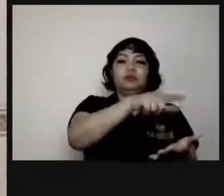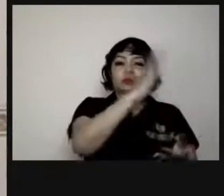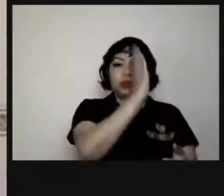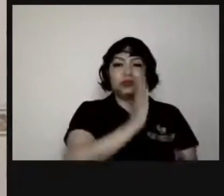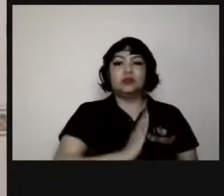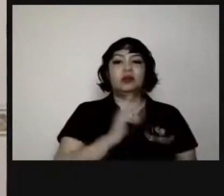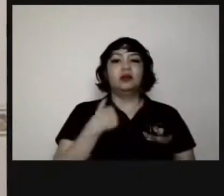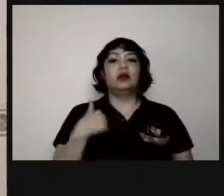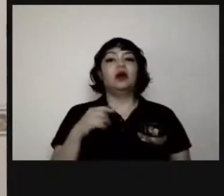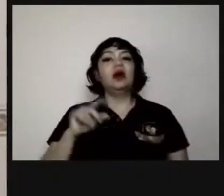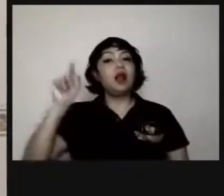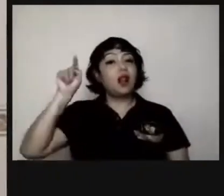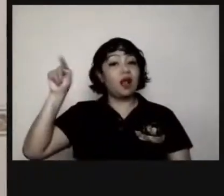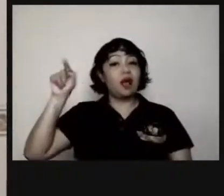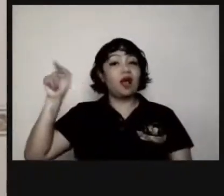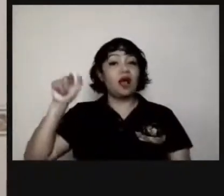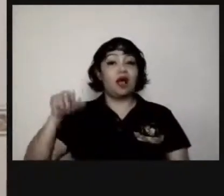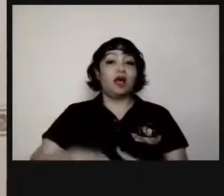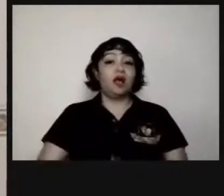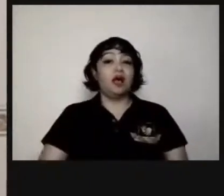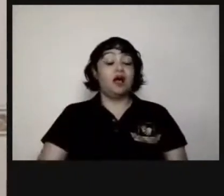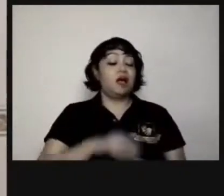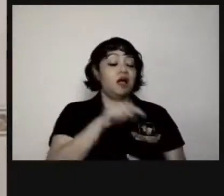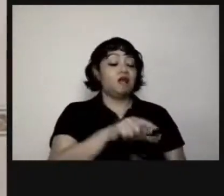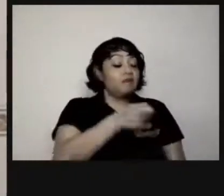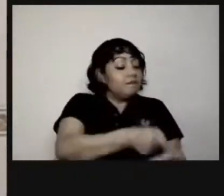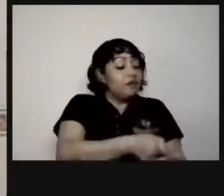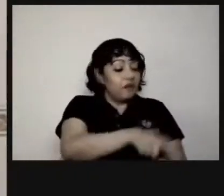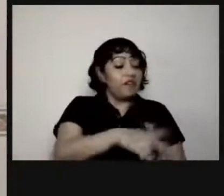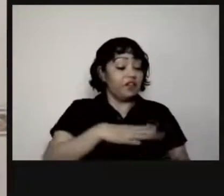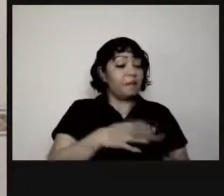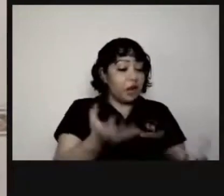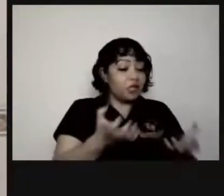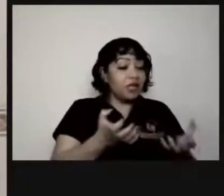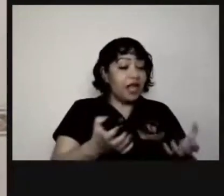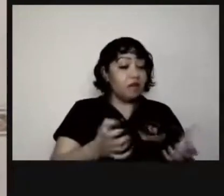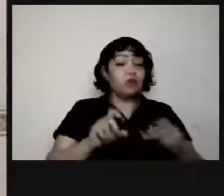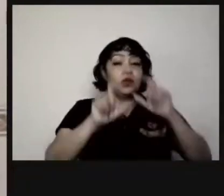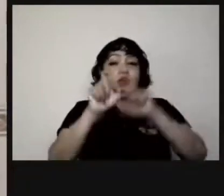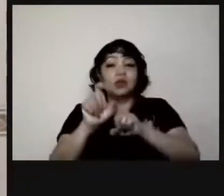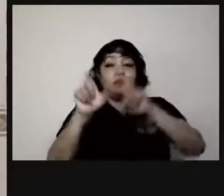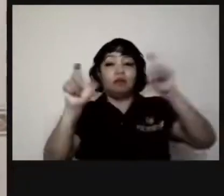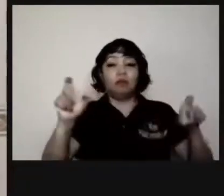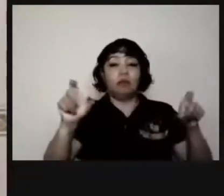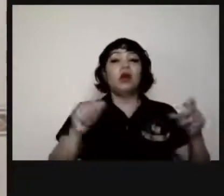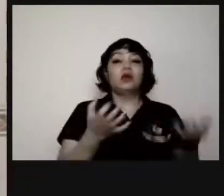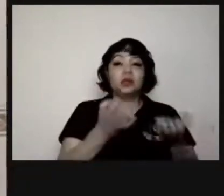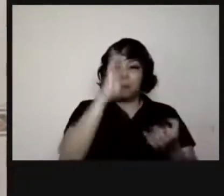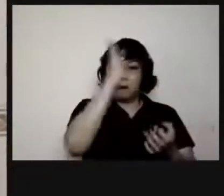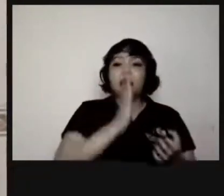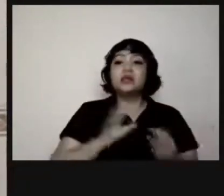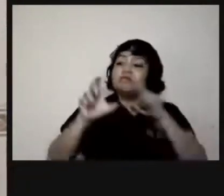a tornar o Brasil independente de Portugal, porque a elite já tinha,